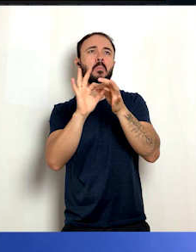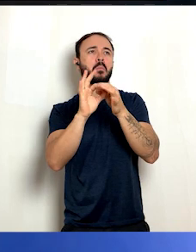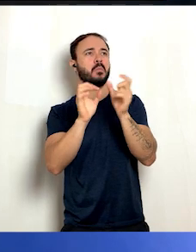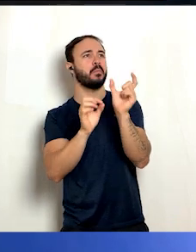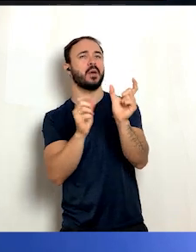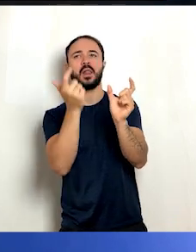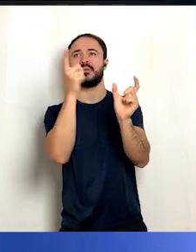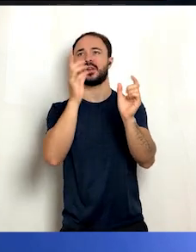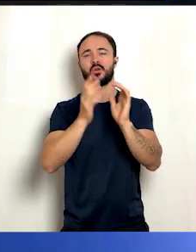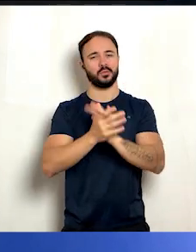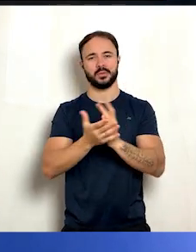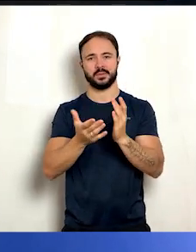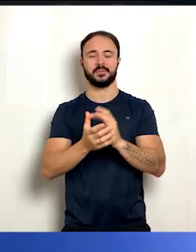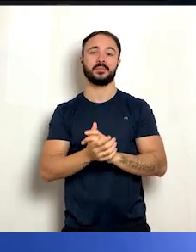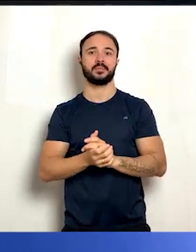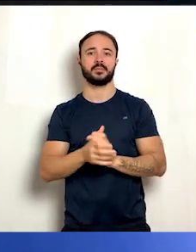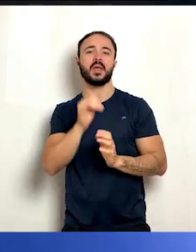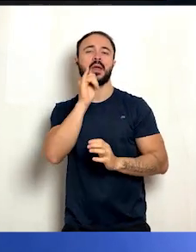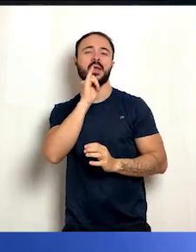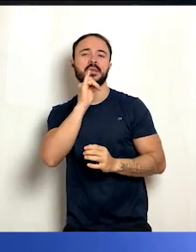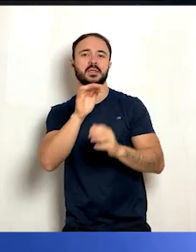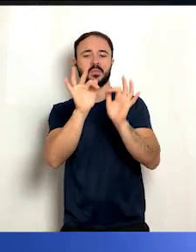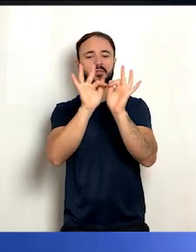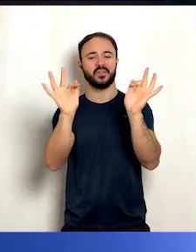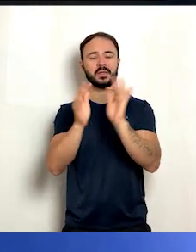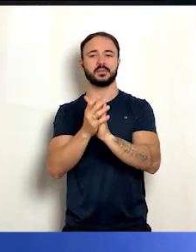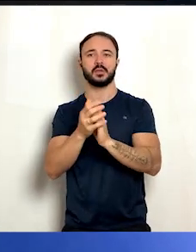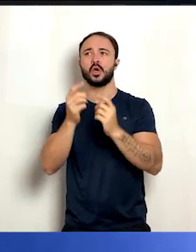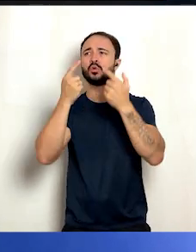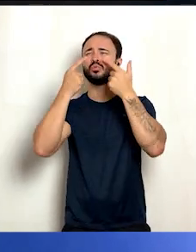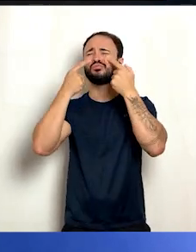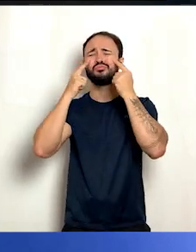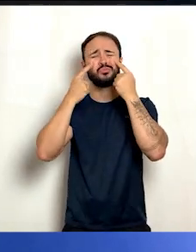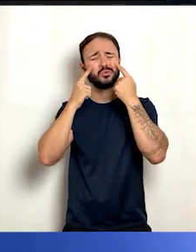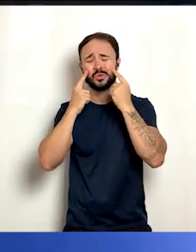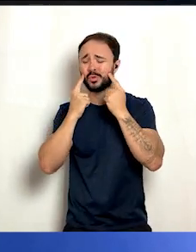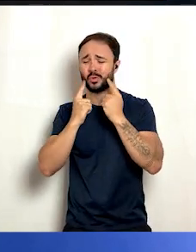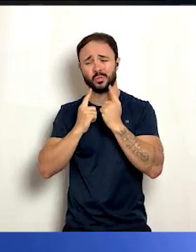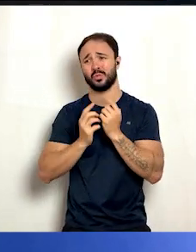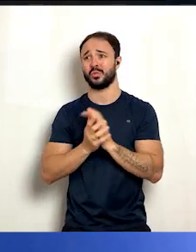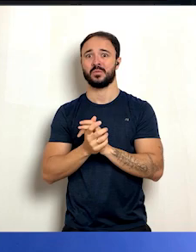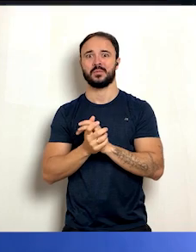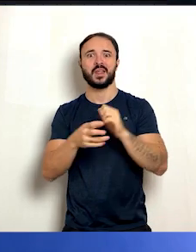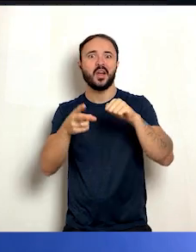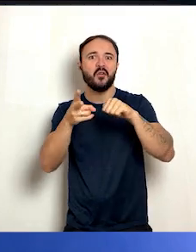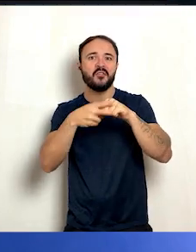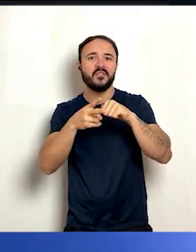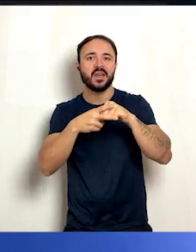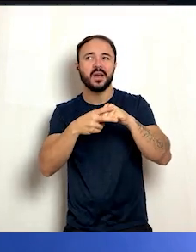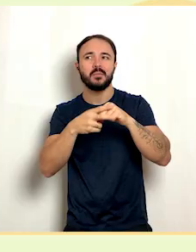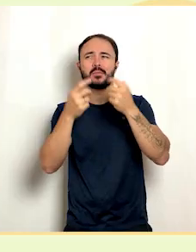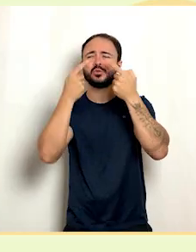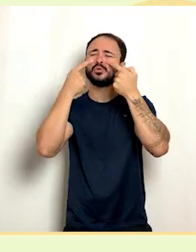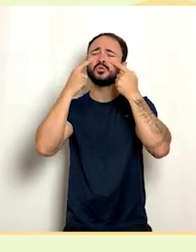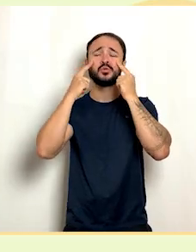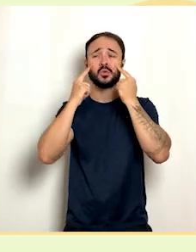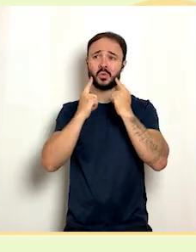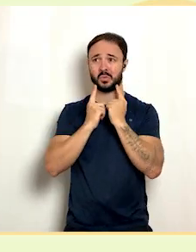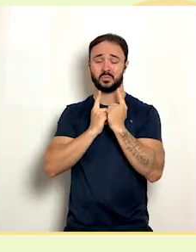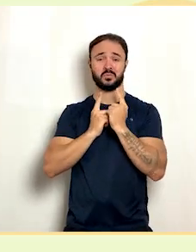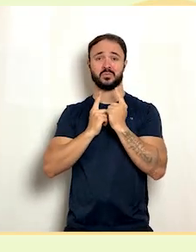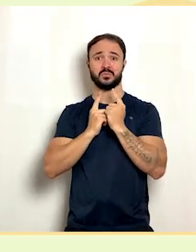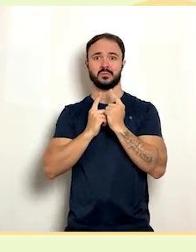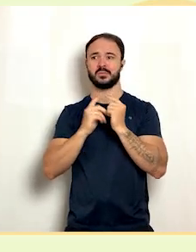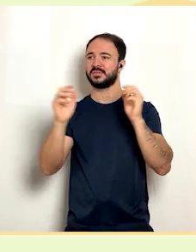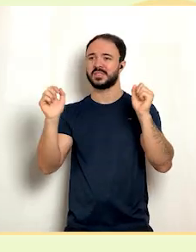a frase chorou muito. Neste caso, temos o verbo chorar, que ele passa uma informação completa, com sentido